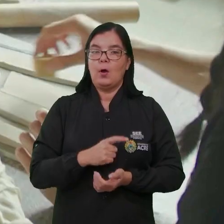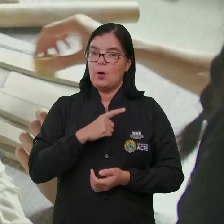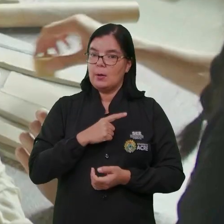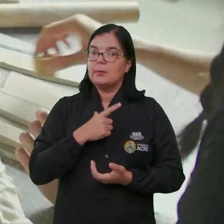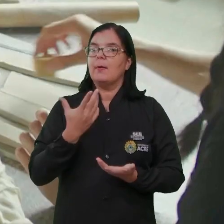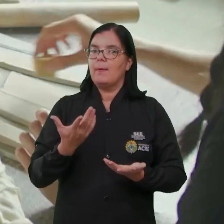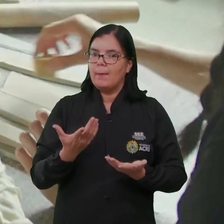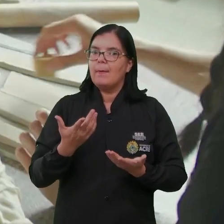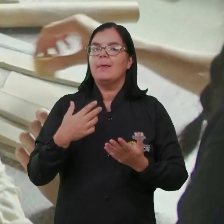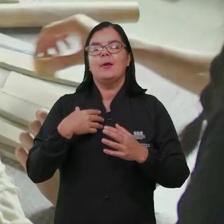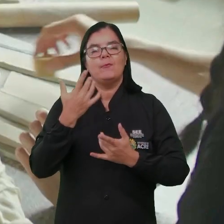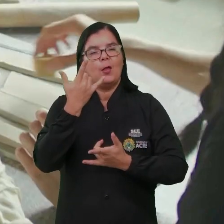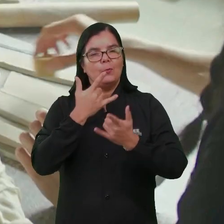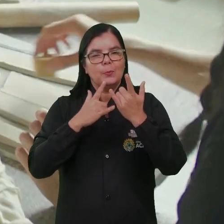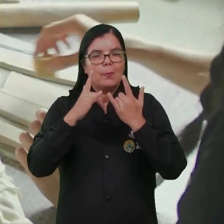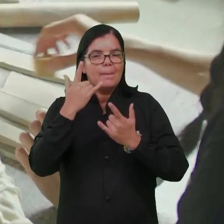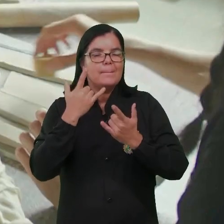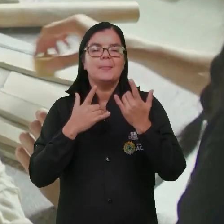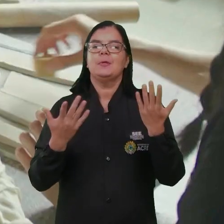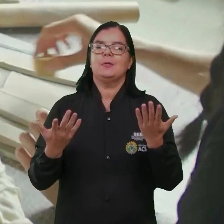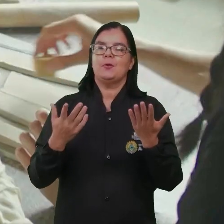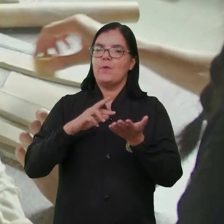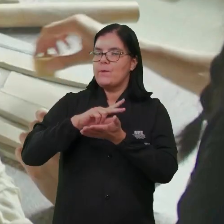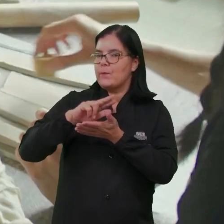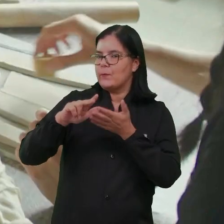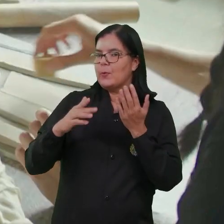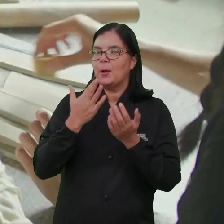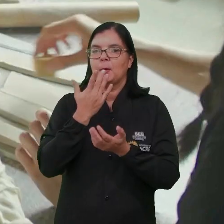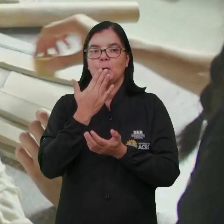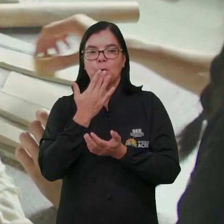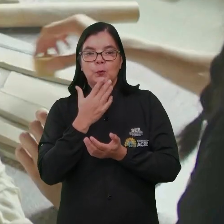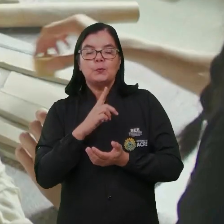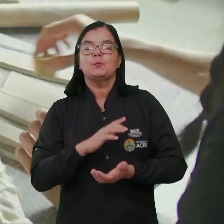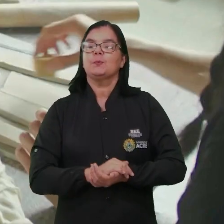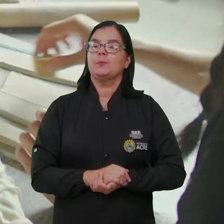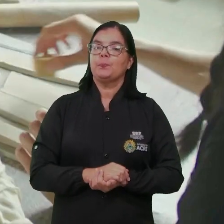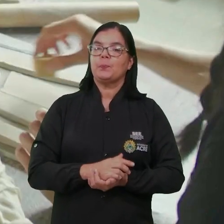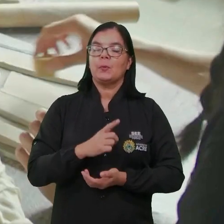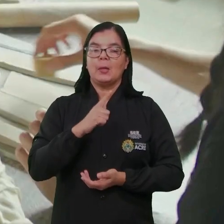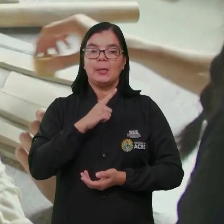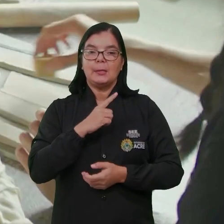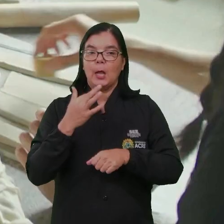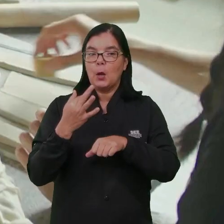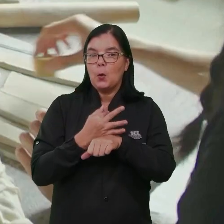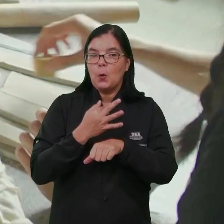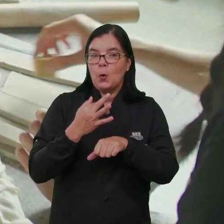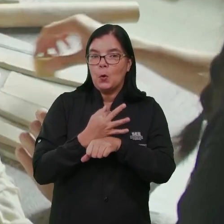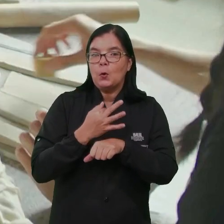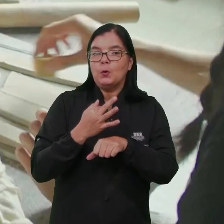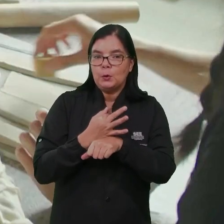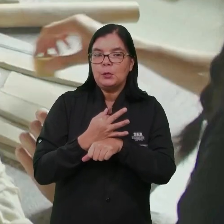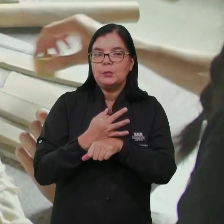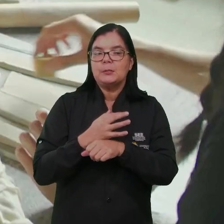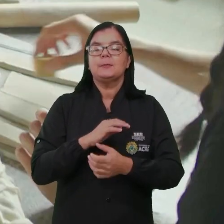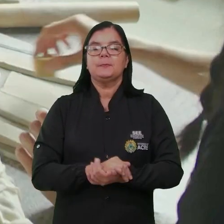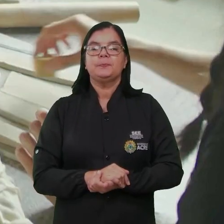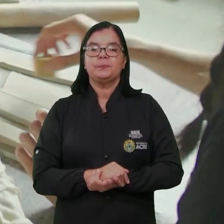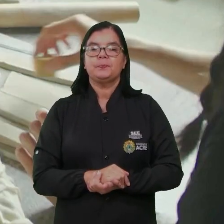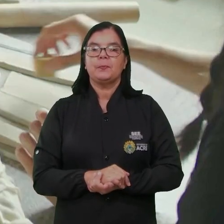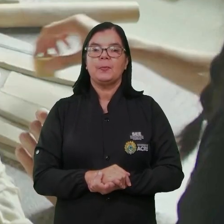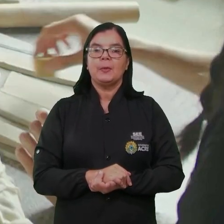quê? Ela vai ter esse brilho, você pode colocar várias cores, né, então o adorno, né, fica por conta ali da